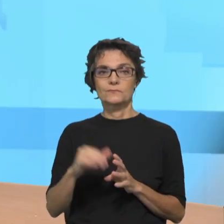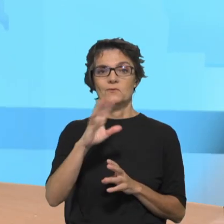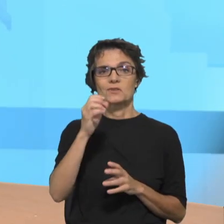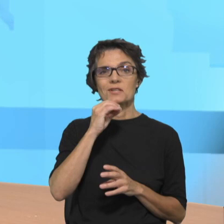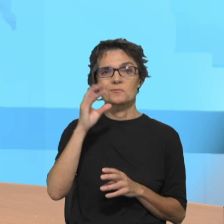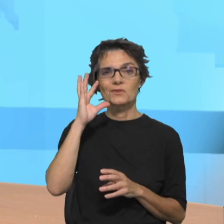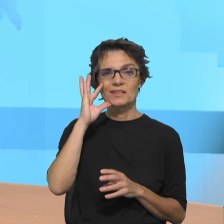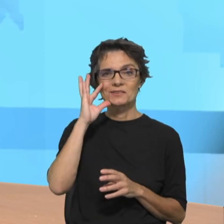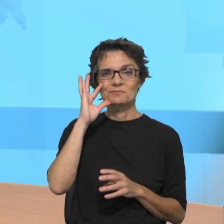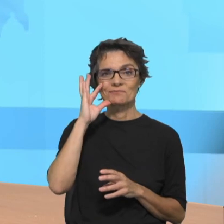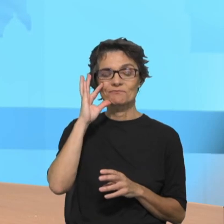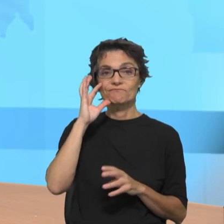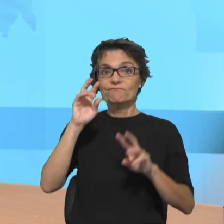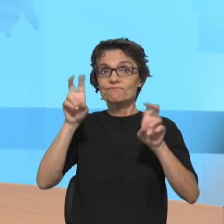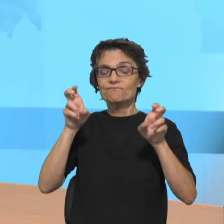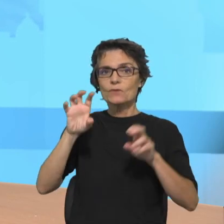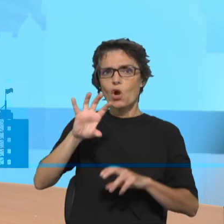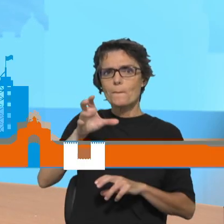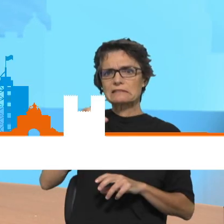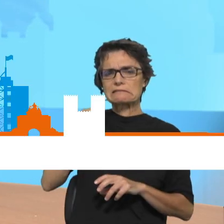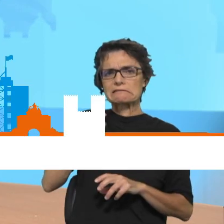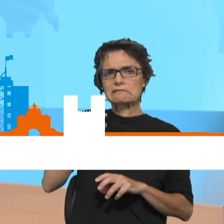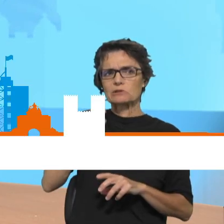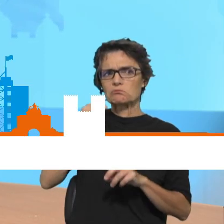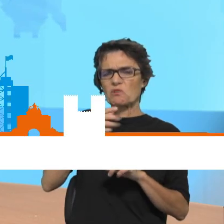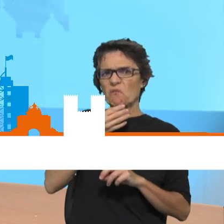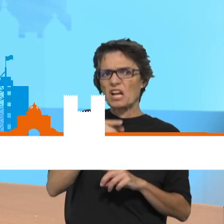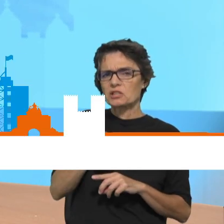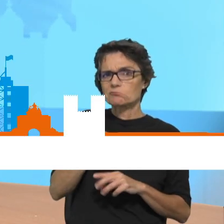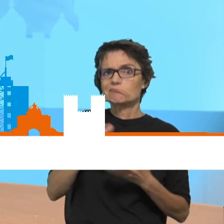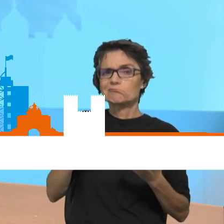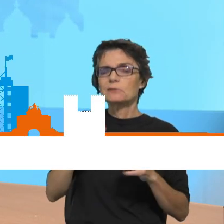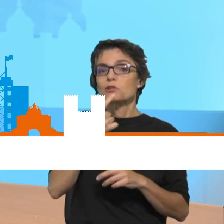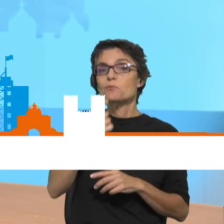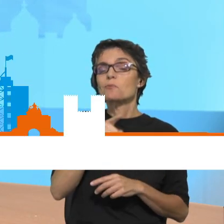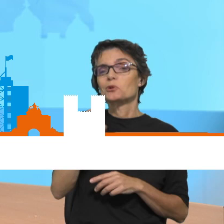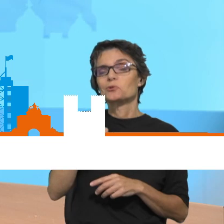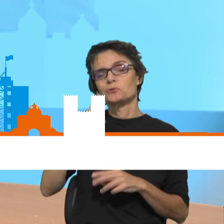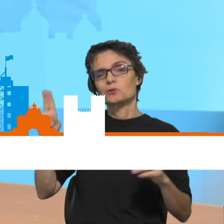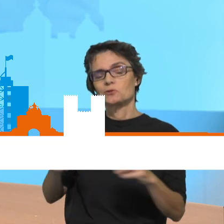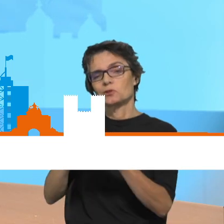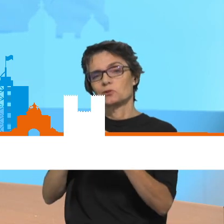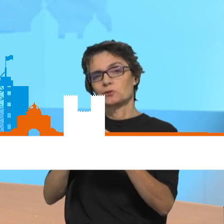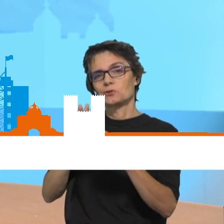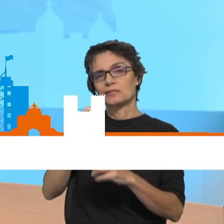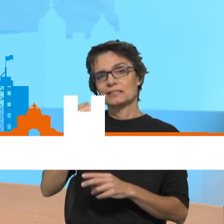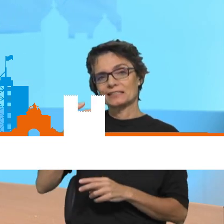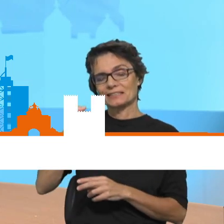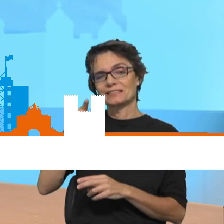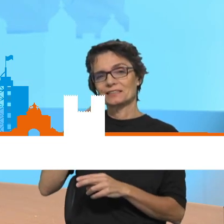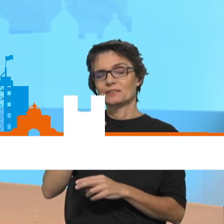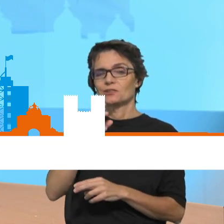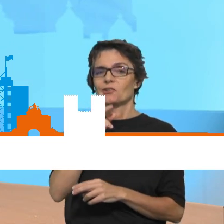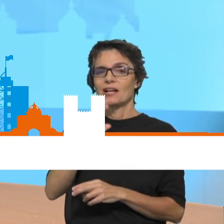Olá, muito boa tarde. Este país é para velhos? A pergunta vai ser respondida no 35º Encontro de Pastoral Social, que decorre em